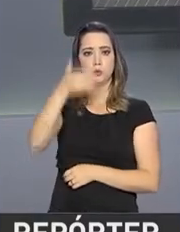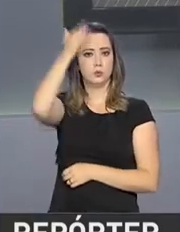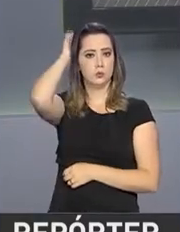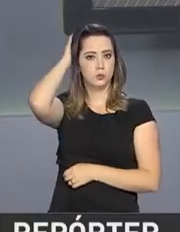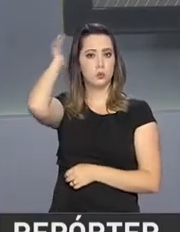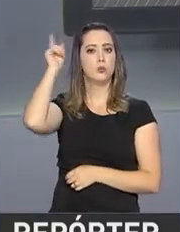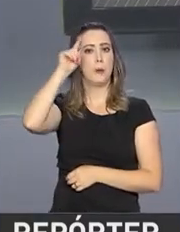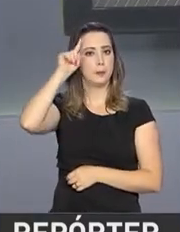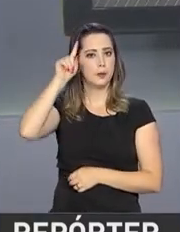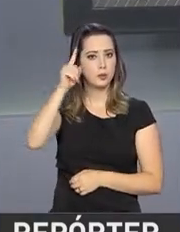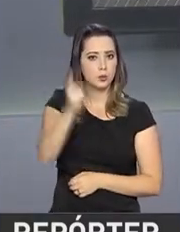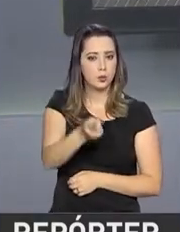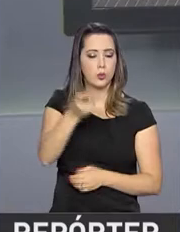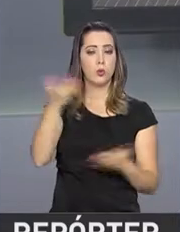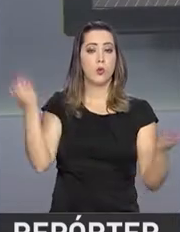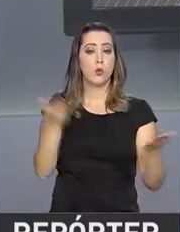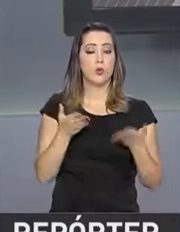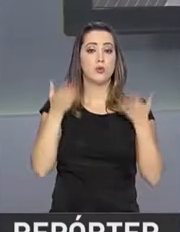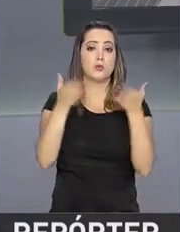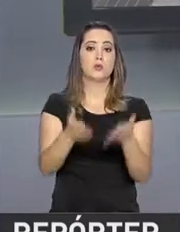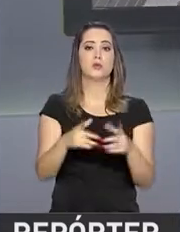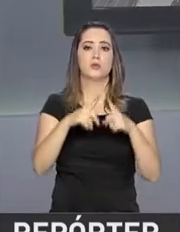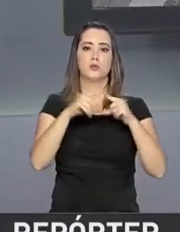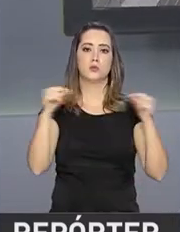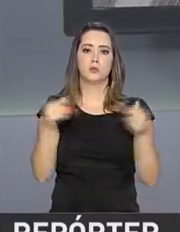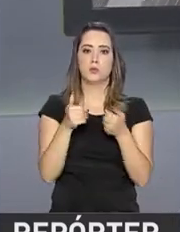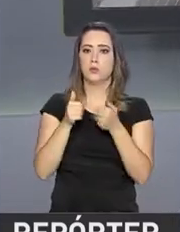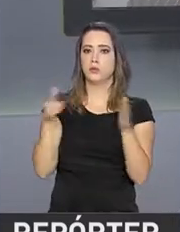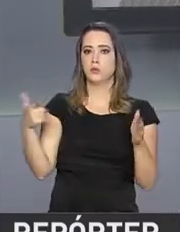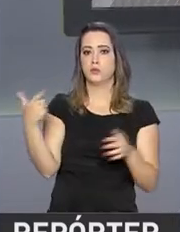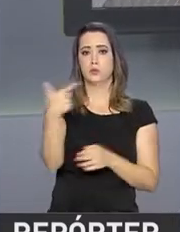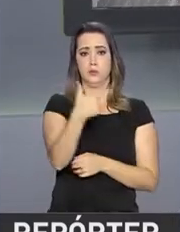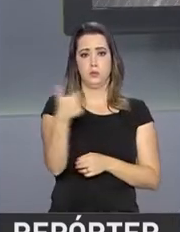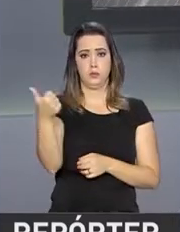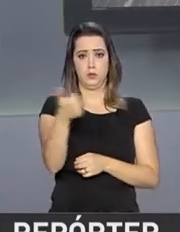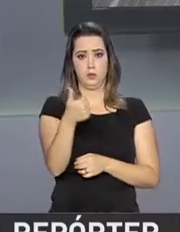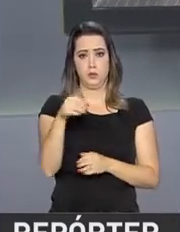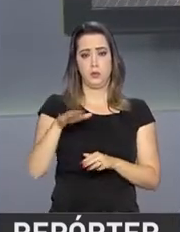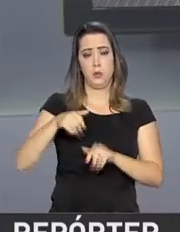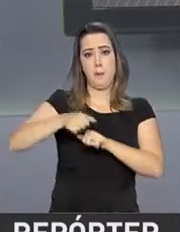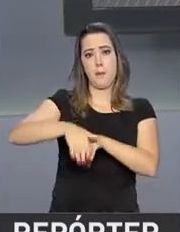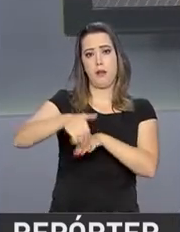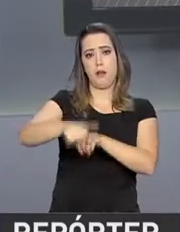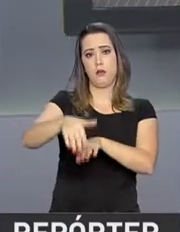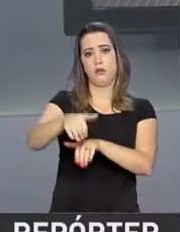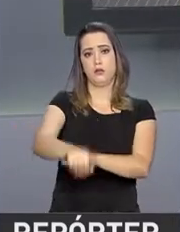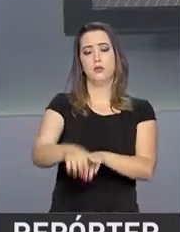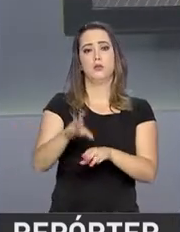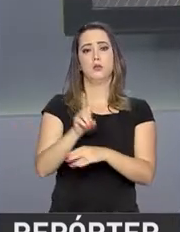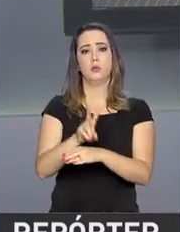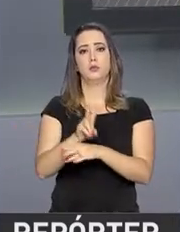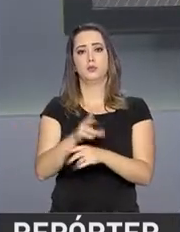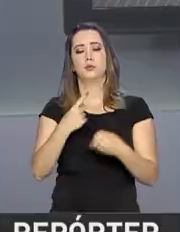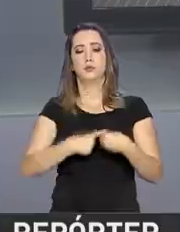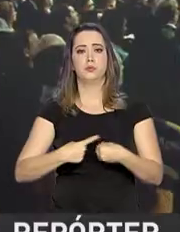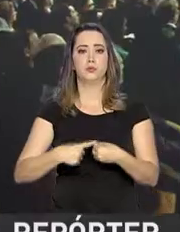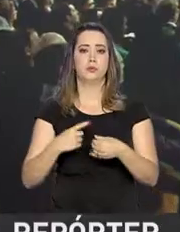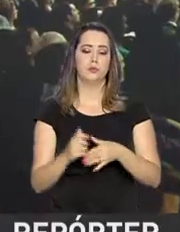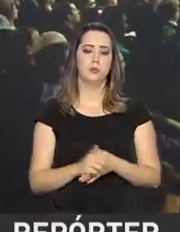presidente Michel Temer, que participou hoje em Brasília da abertura da 21ª Marcha em Defesa dos Municípios.